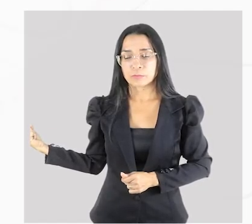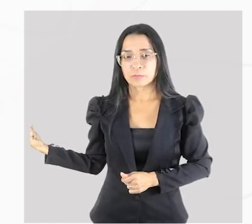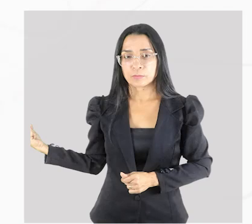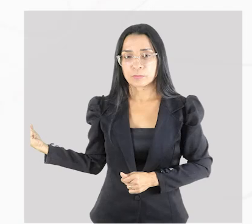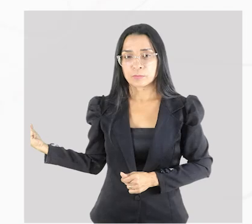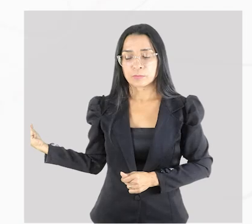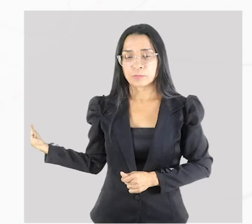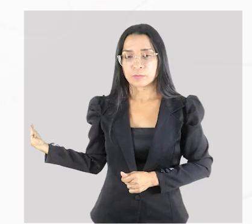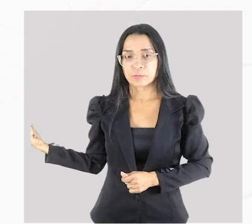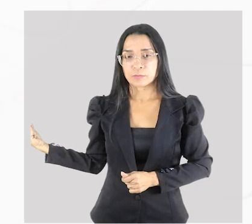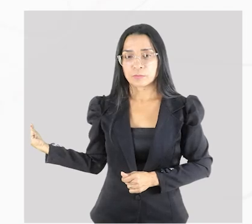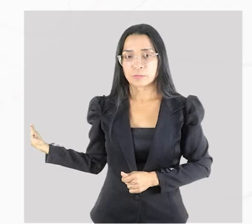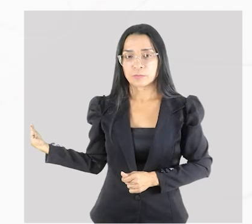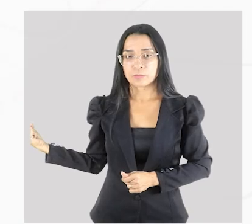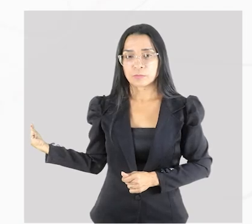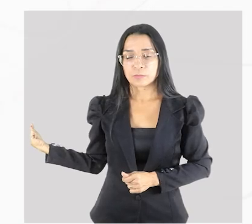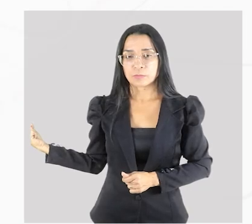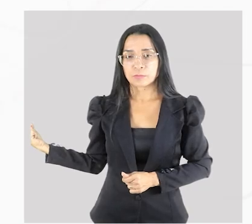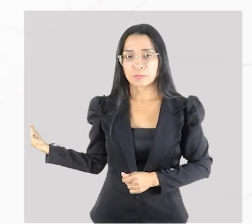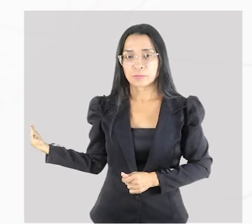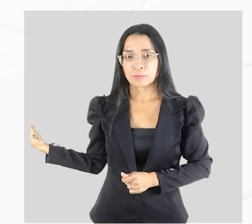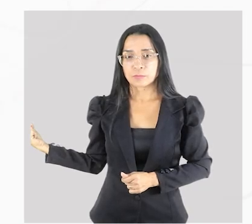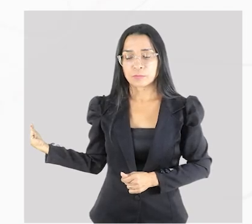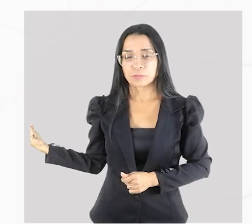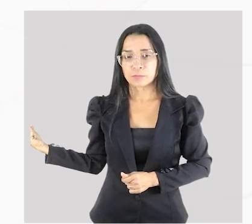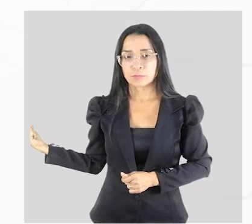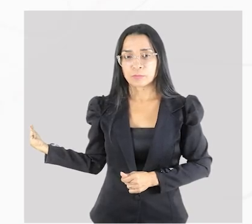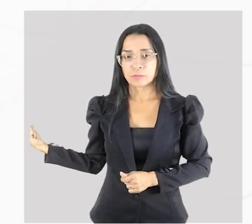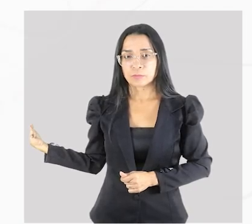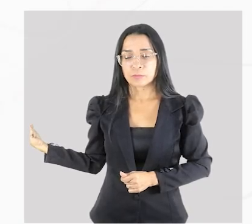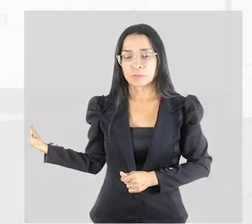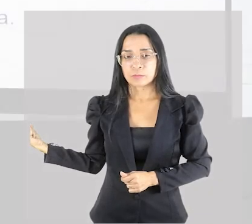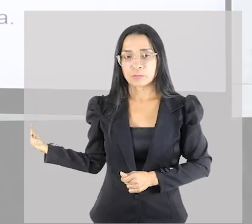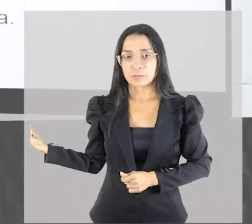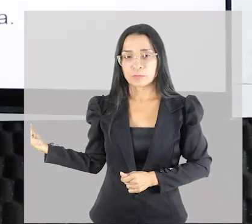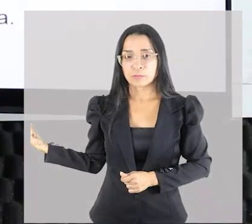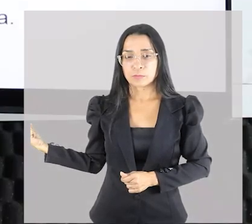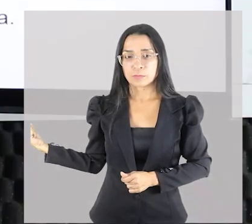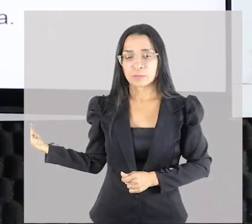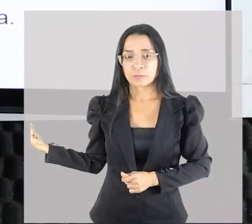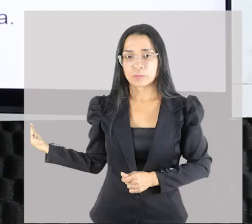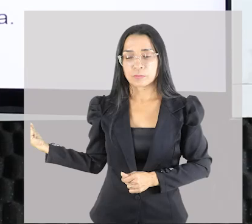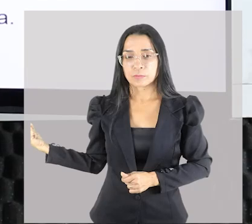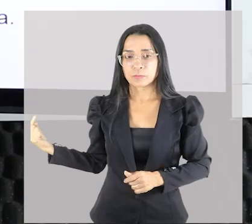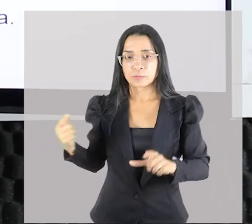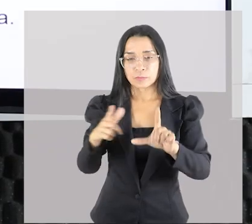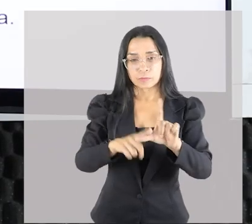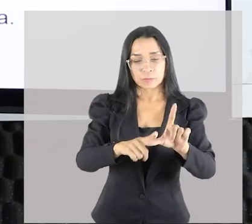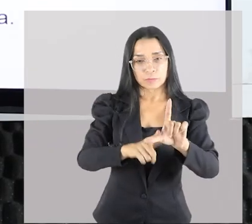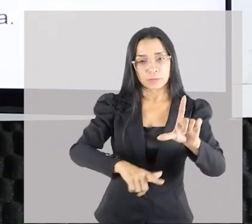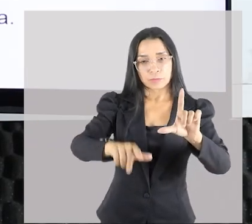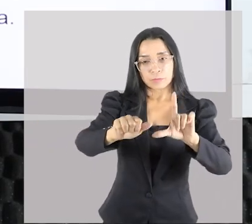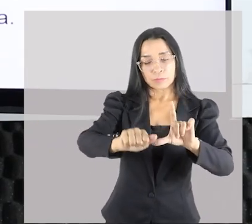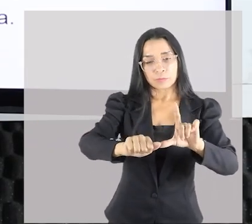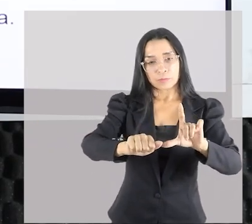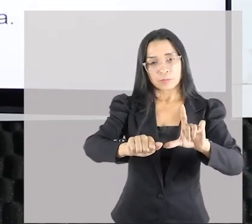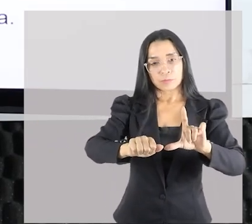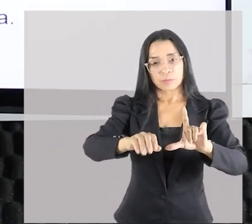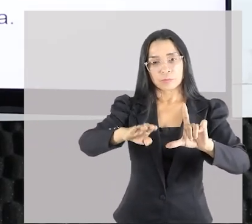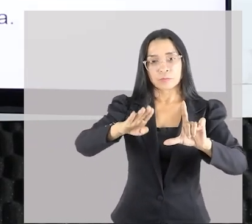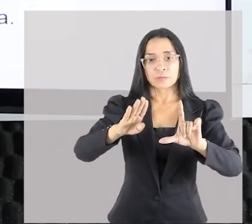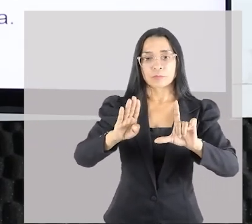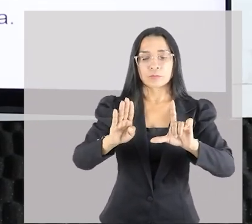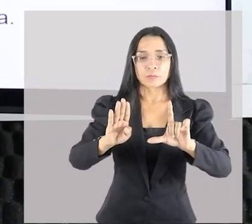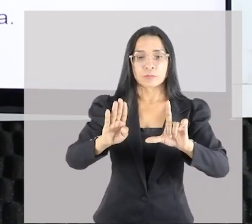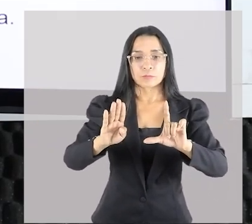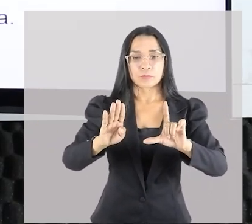na Europa Ocidental feudal, que resultou da crescimento do trabalho escravo, desenvolvimento